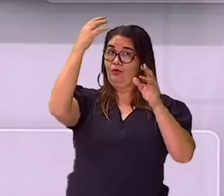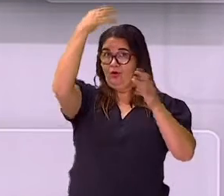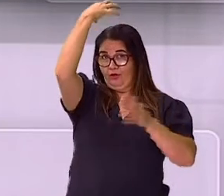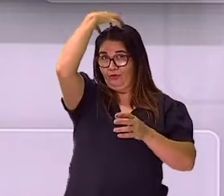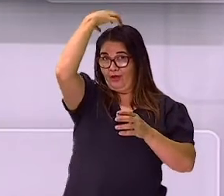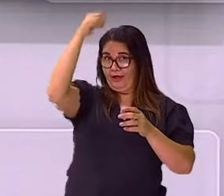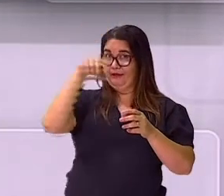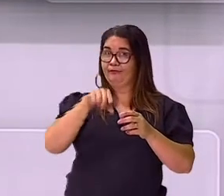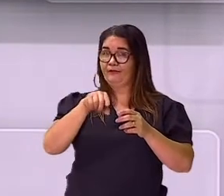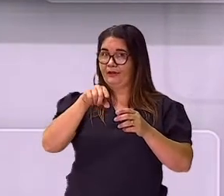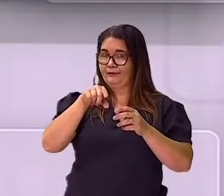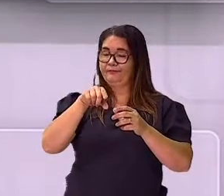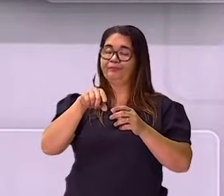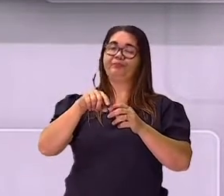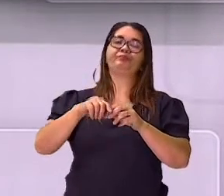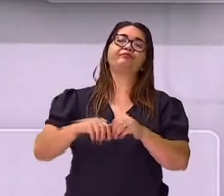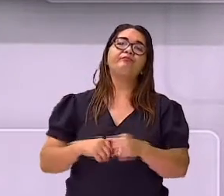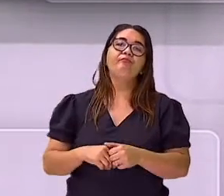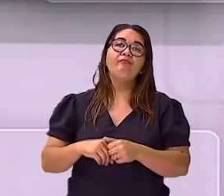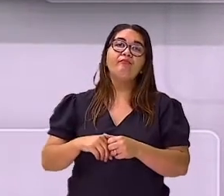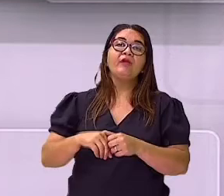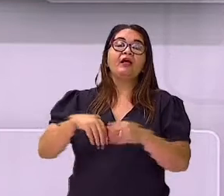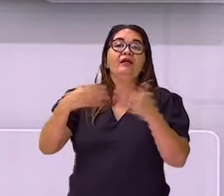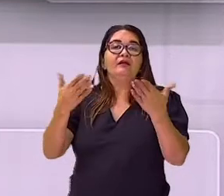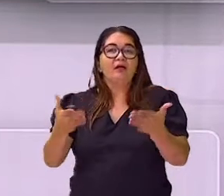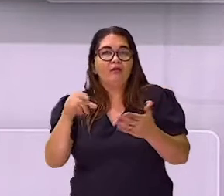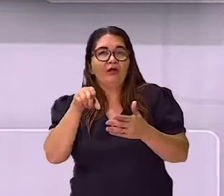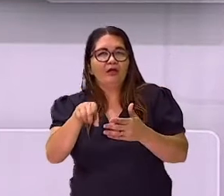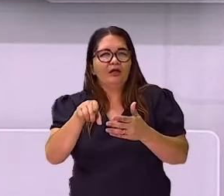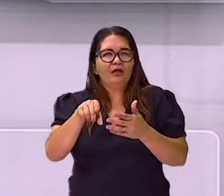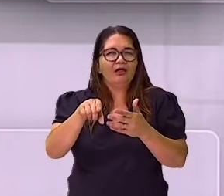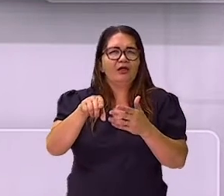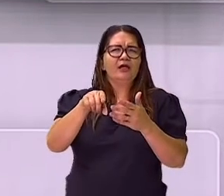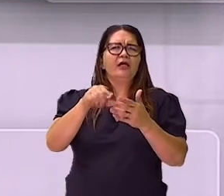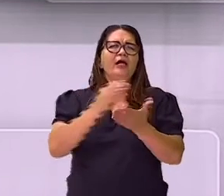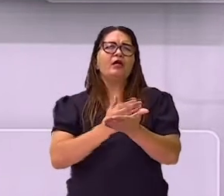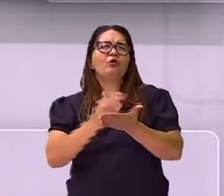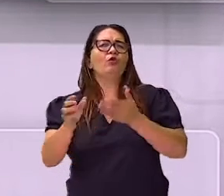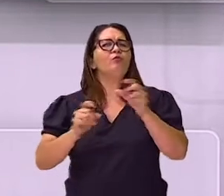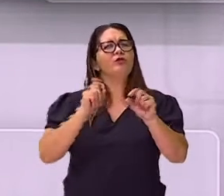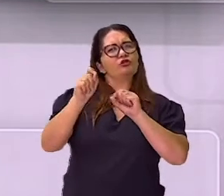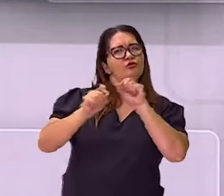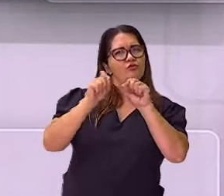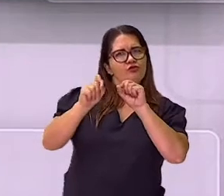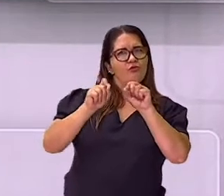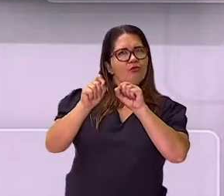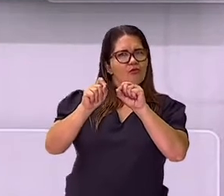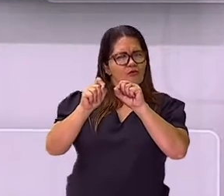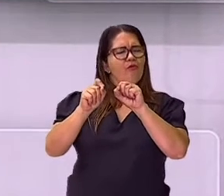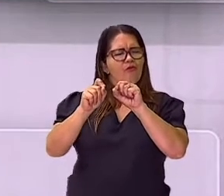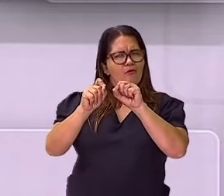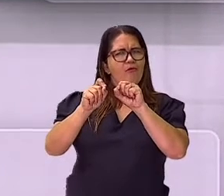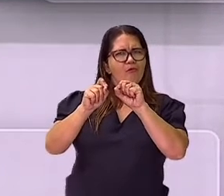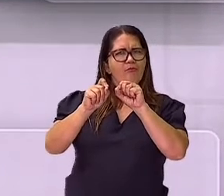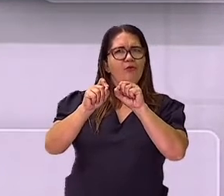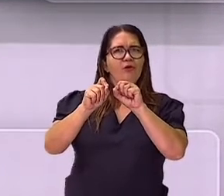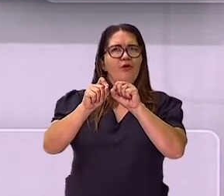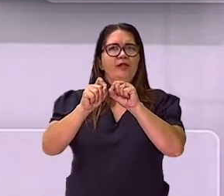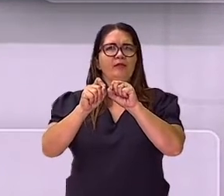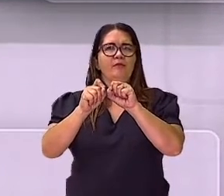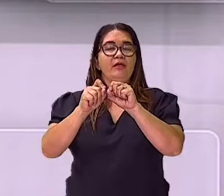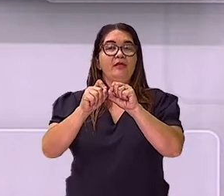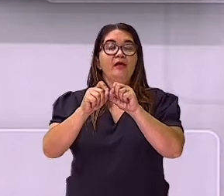que na época de Ciro, o seu antecessor. Sobretudo em razão das grandes construções